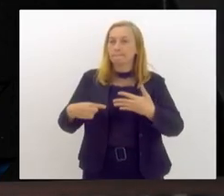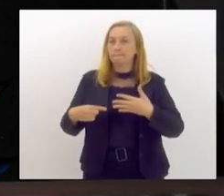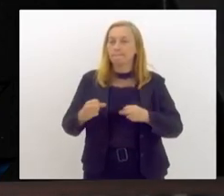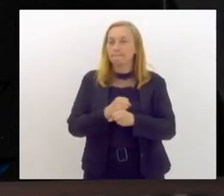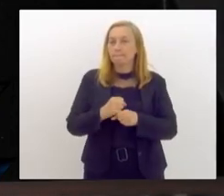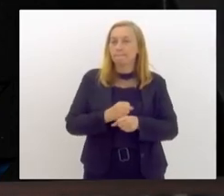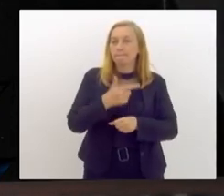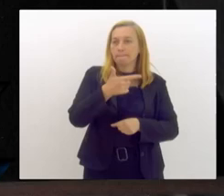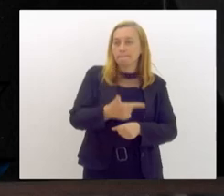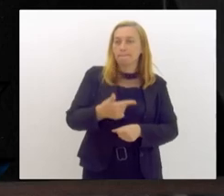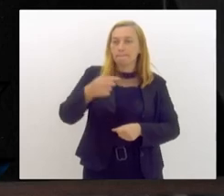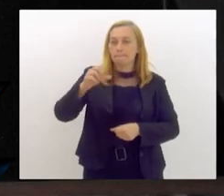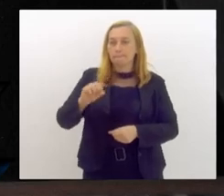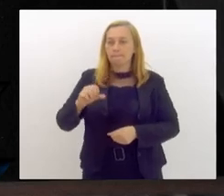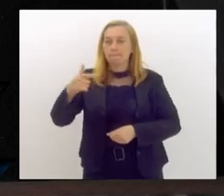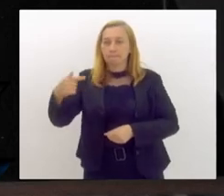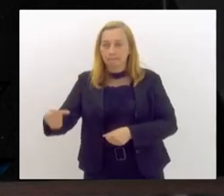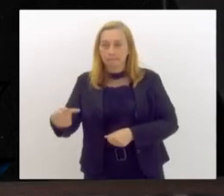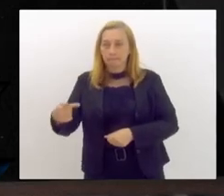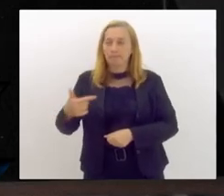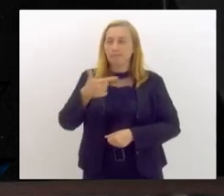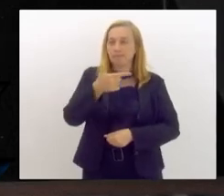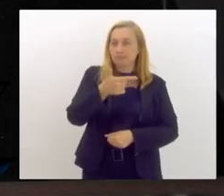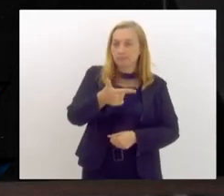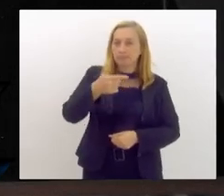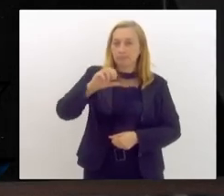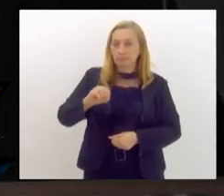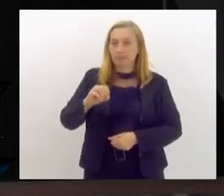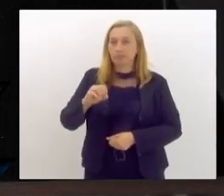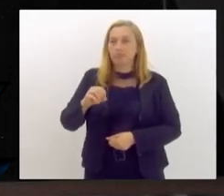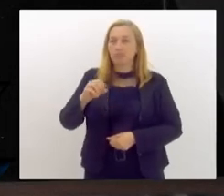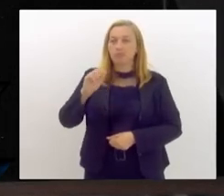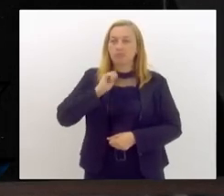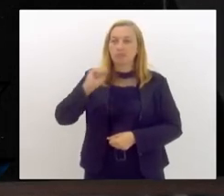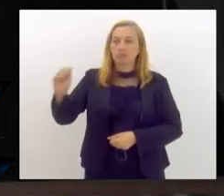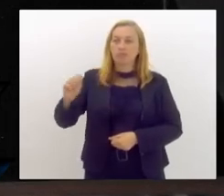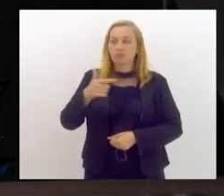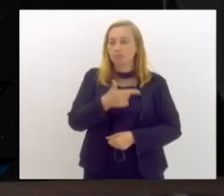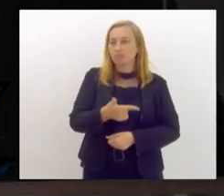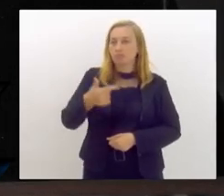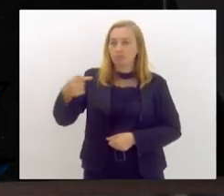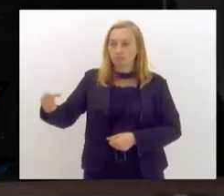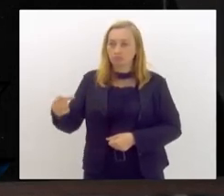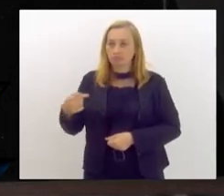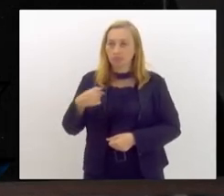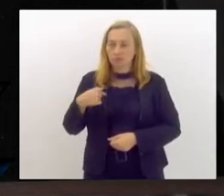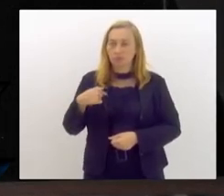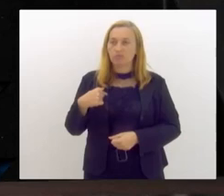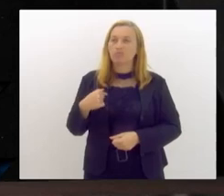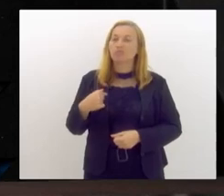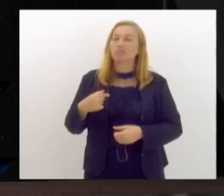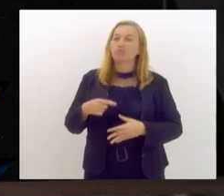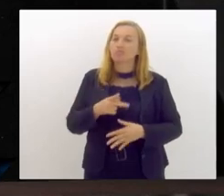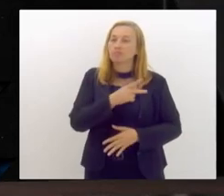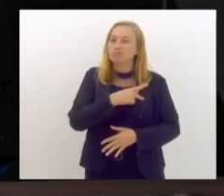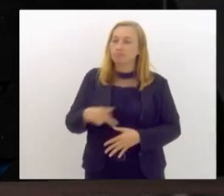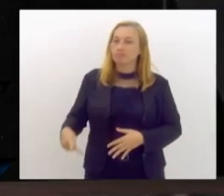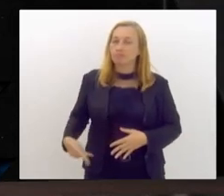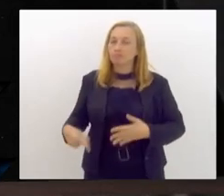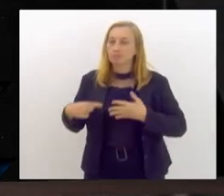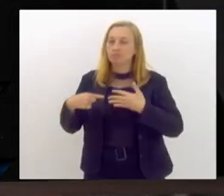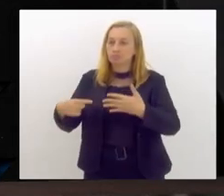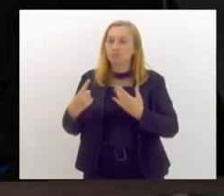de 2017, no dia 10 de abril de 2017, eu ainda era presidente do PSOL São Gonçalo, contra